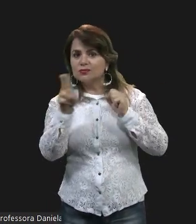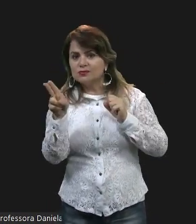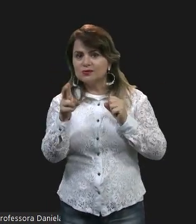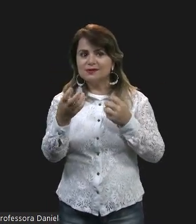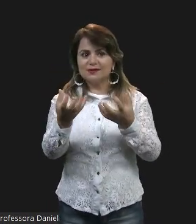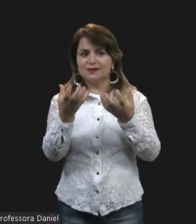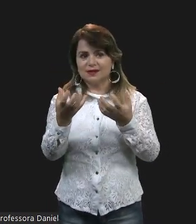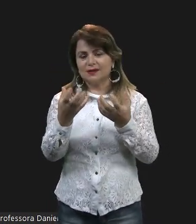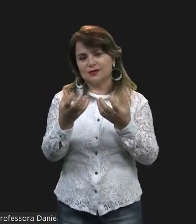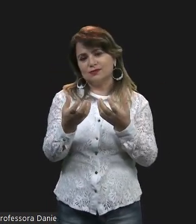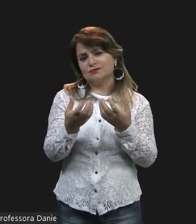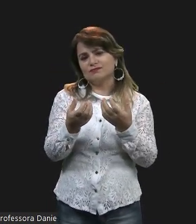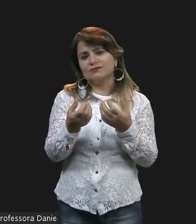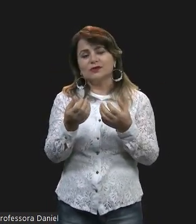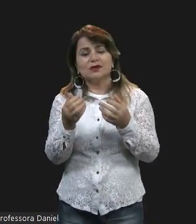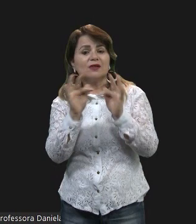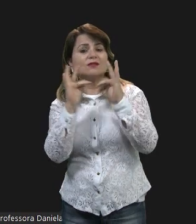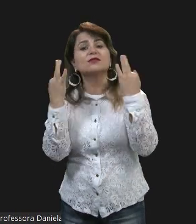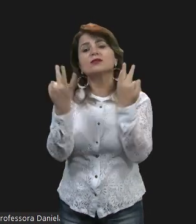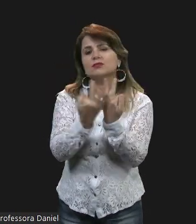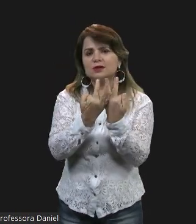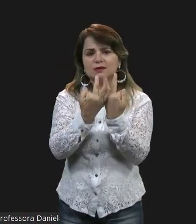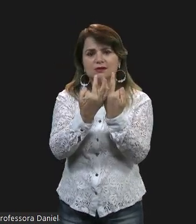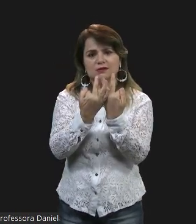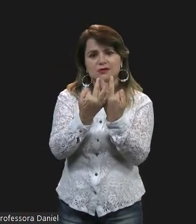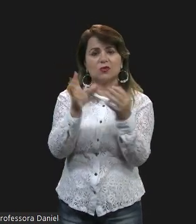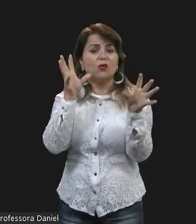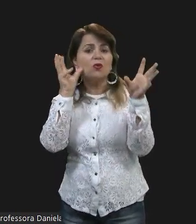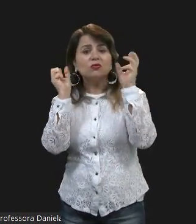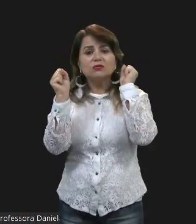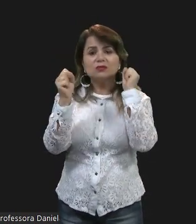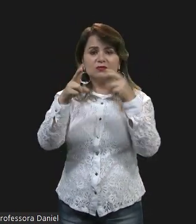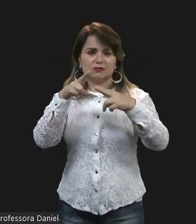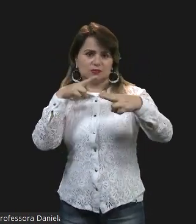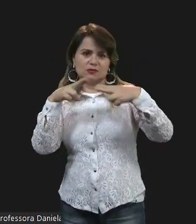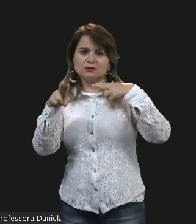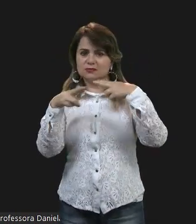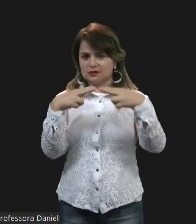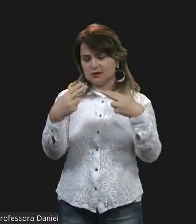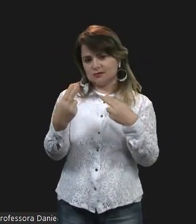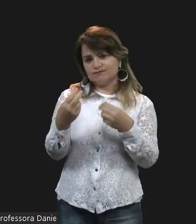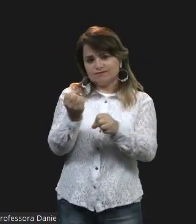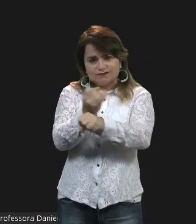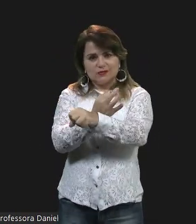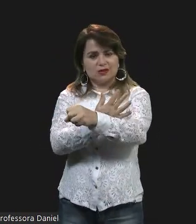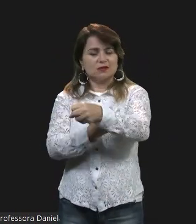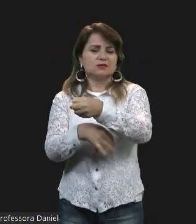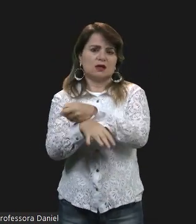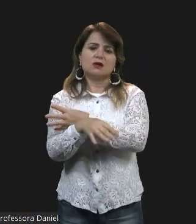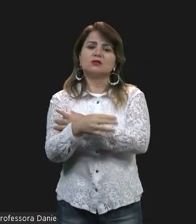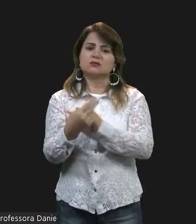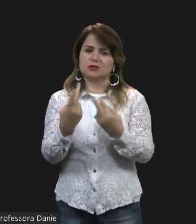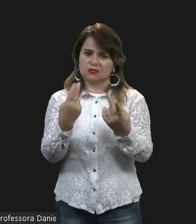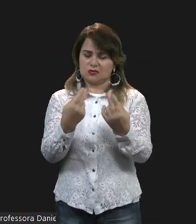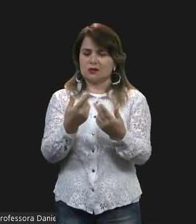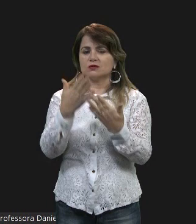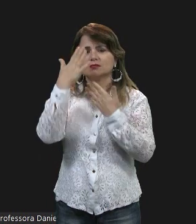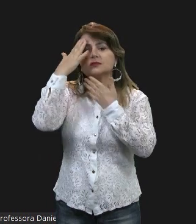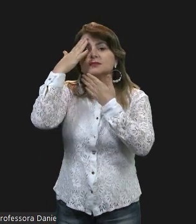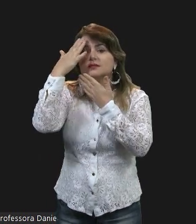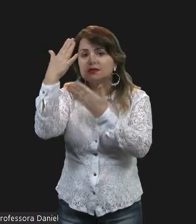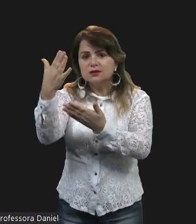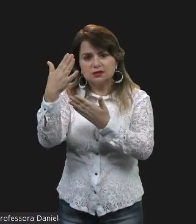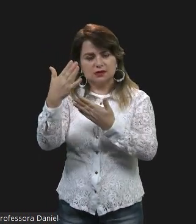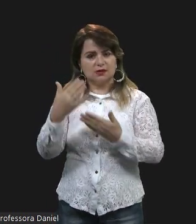é para a família, que esse voto e essa música vão sendo feitos. Muito obrigada a todos